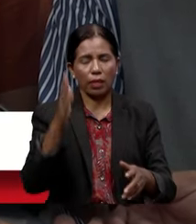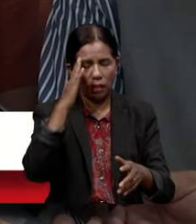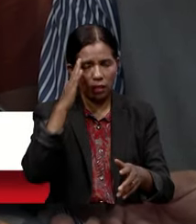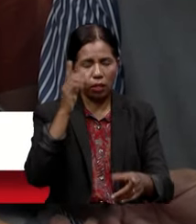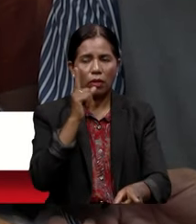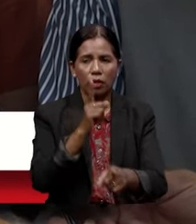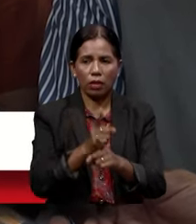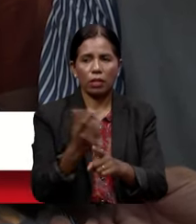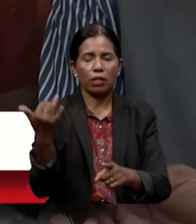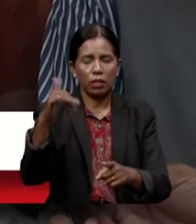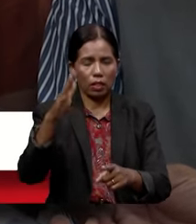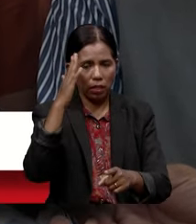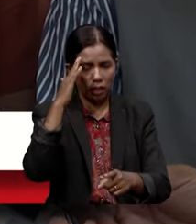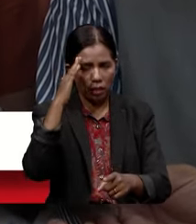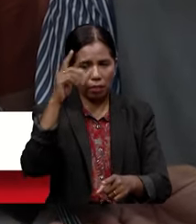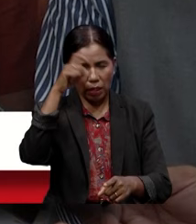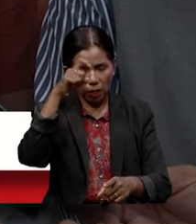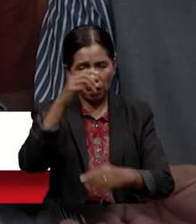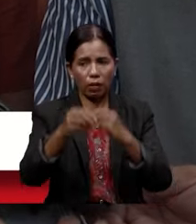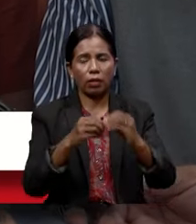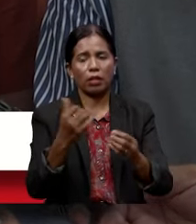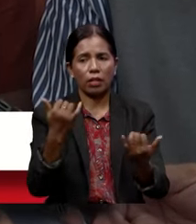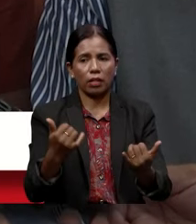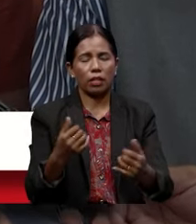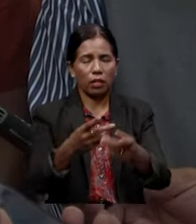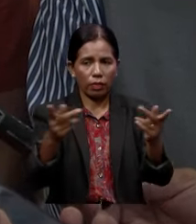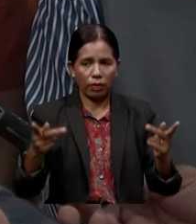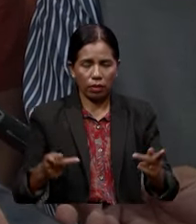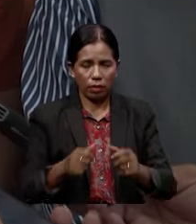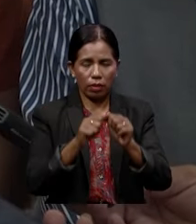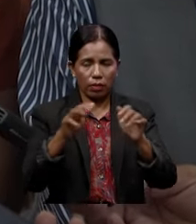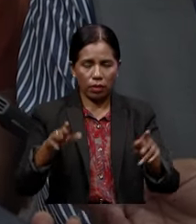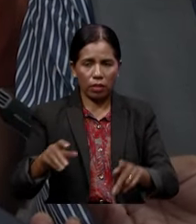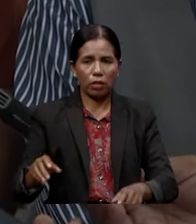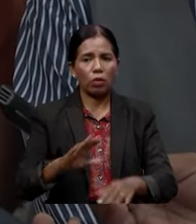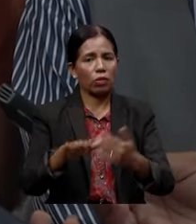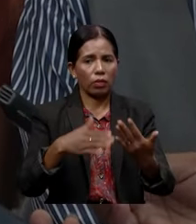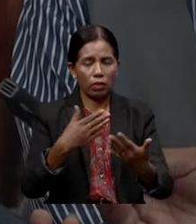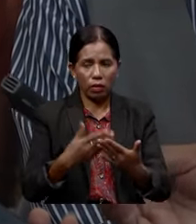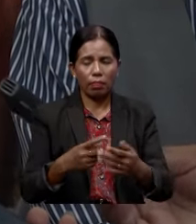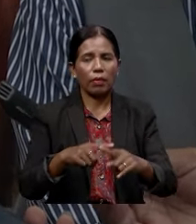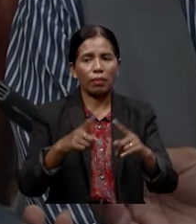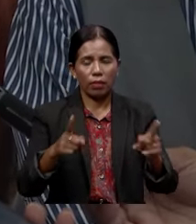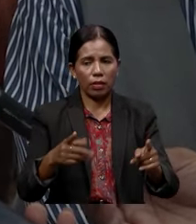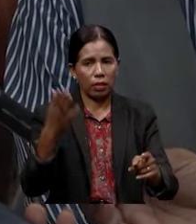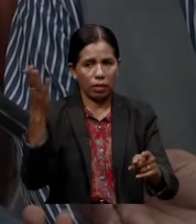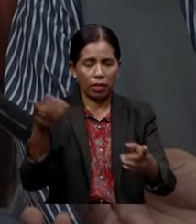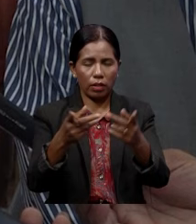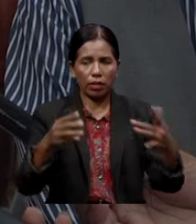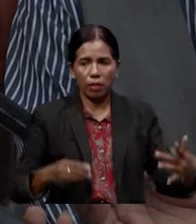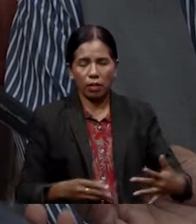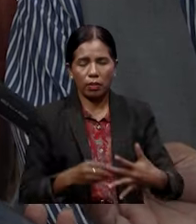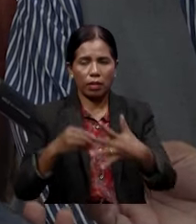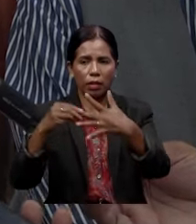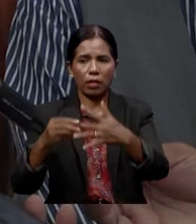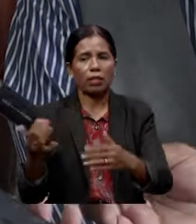dia ser no conhecimento, tanto e a área administração geral, mas vemos e a área especialidade